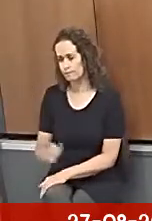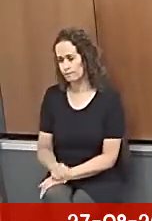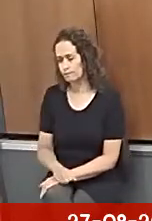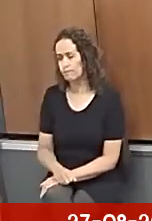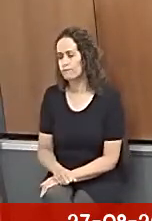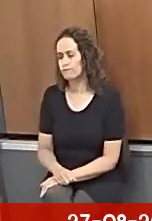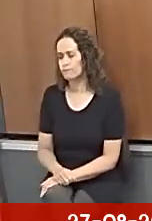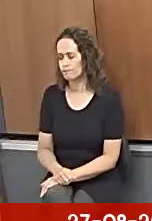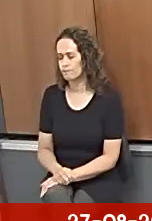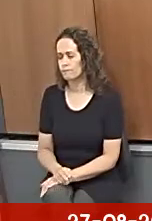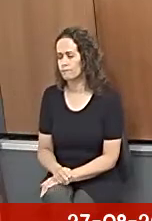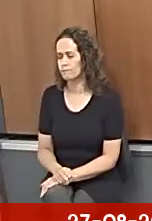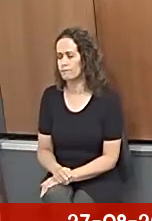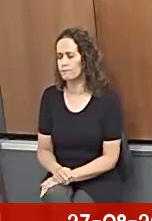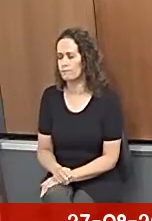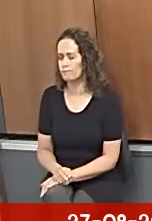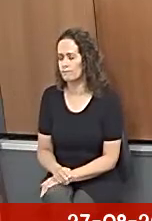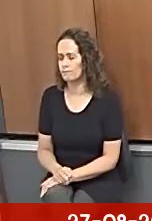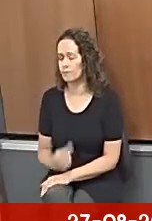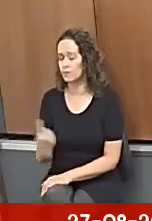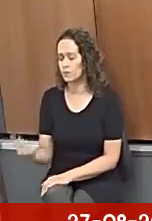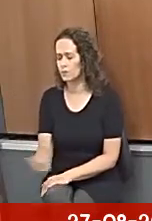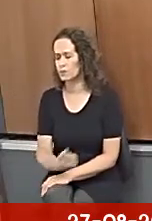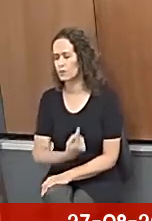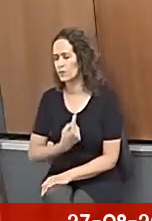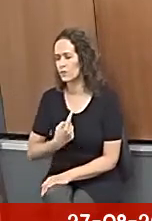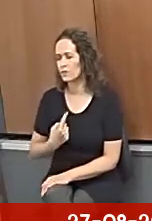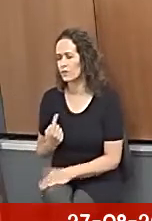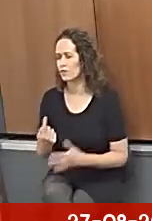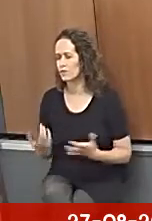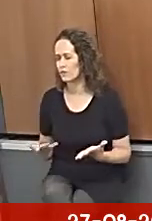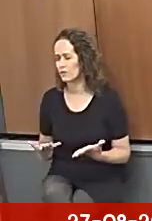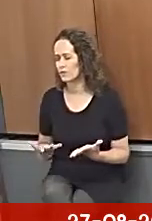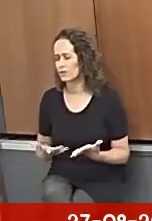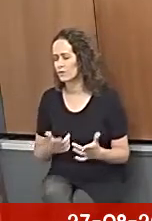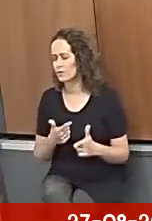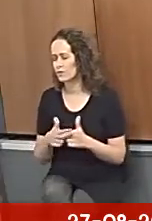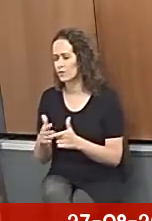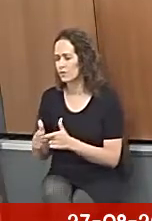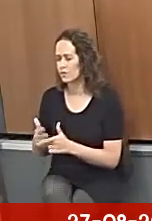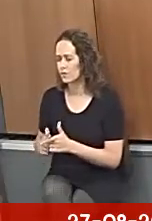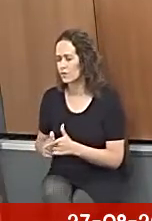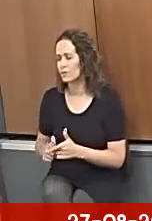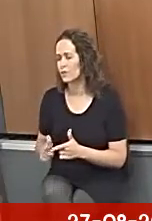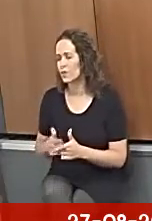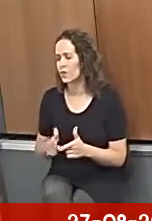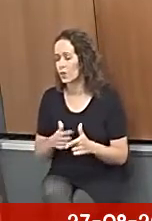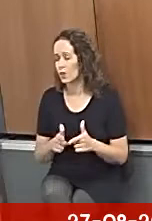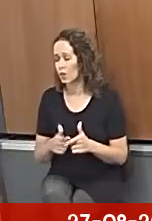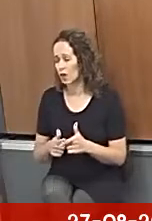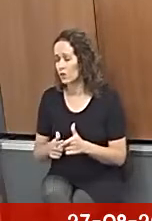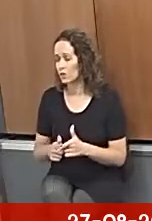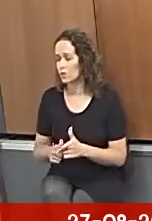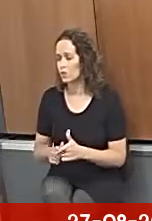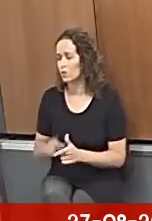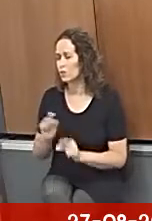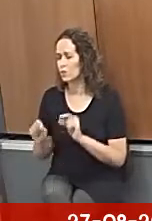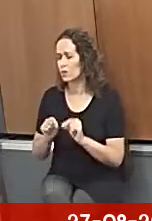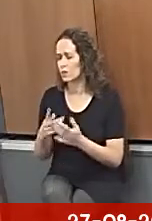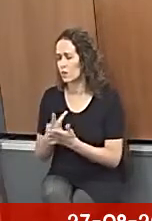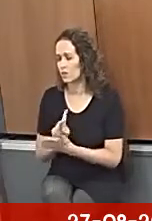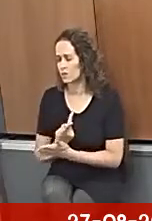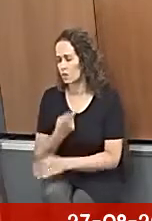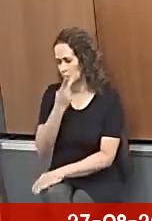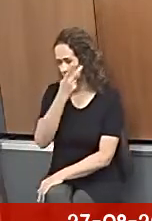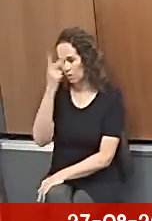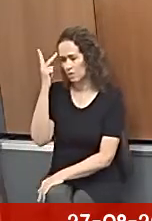nós não estamos satisfeitos com o desfecho dele o caso era os da título onde um torcedor foi